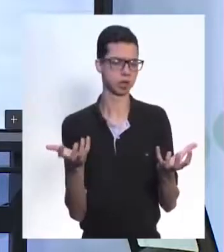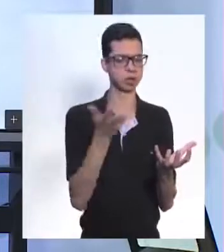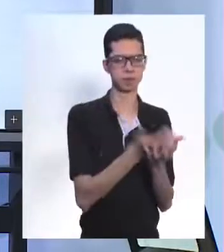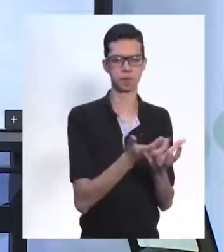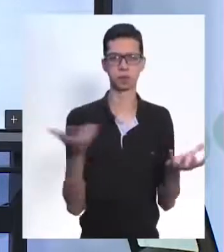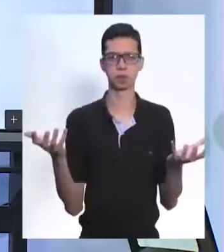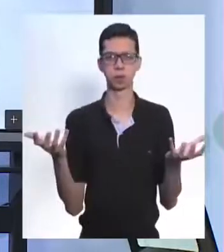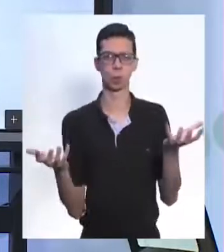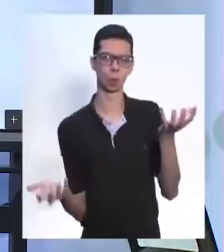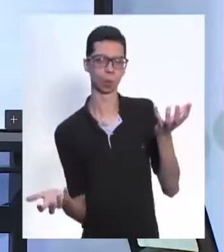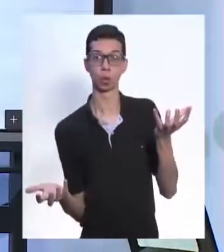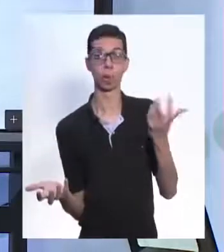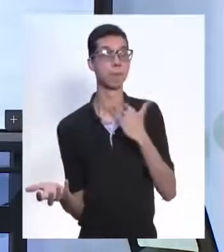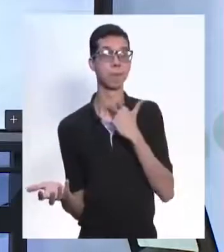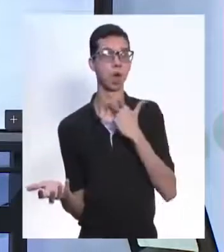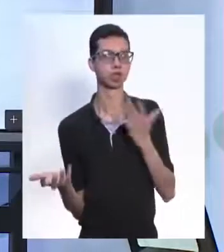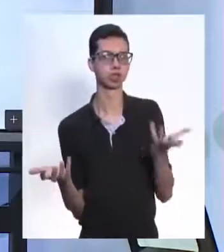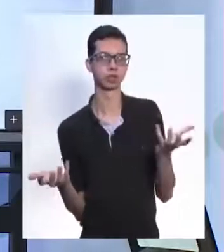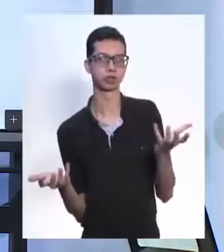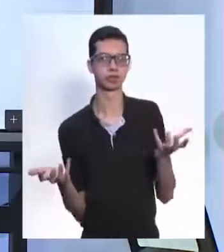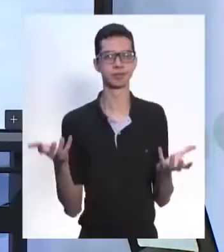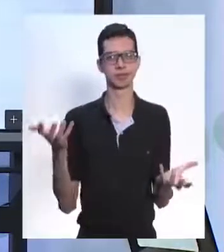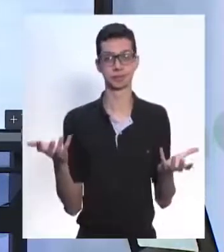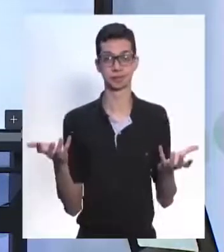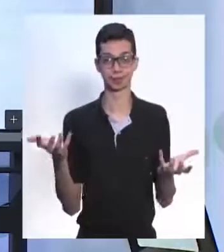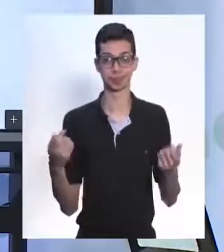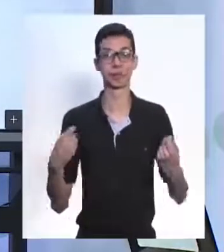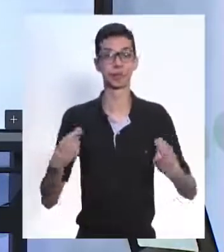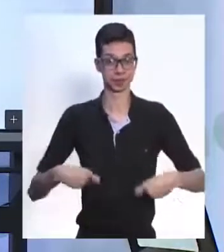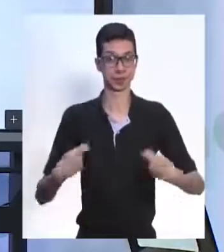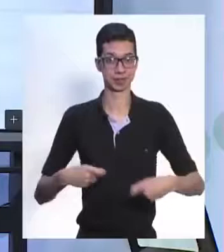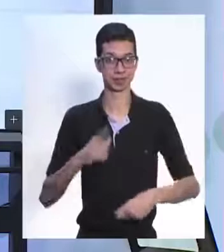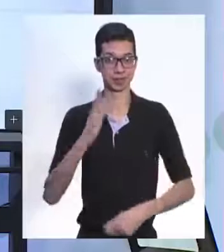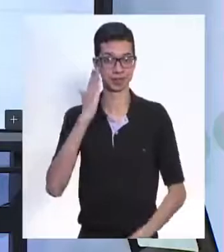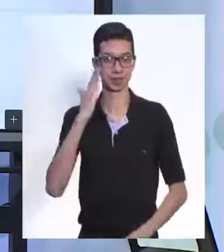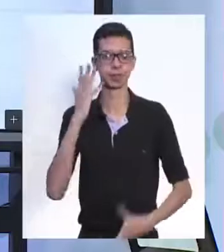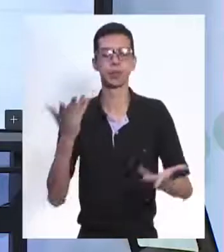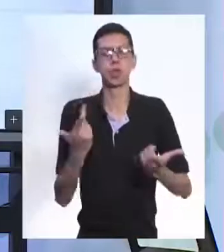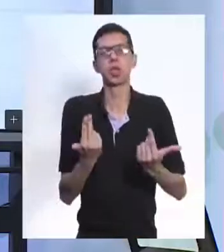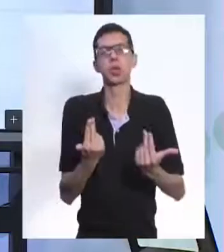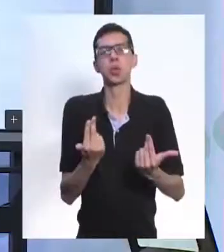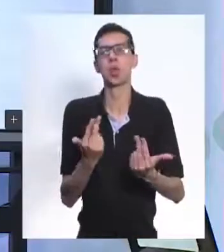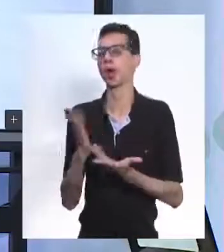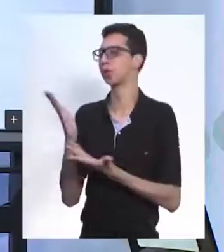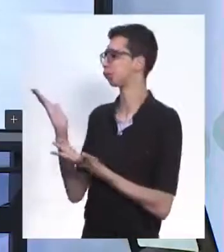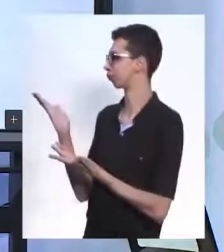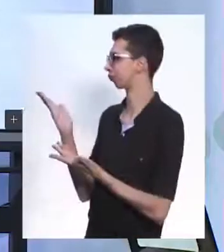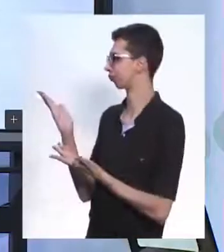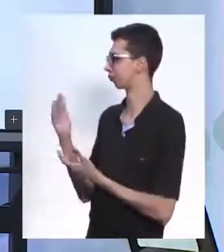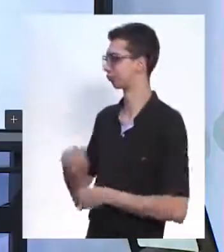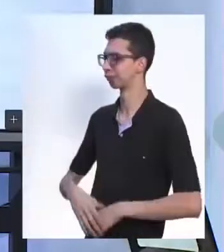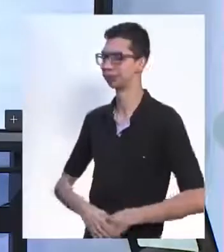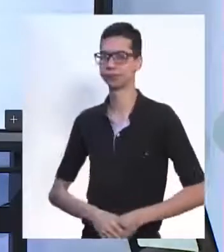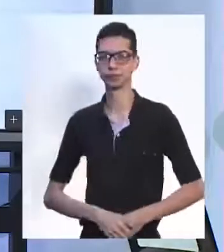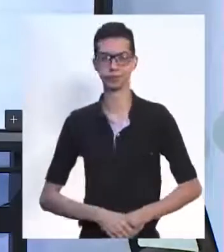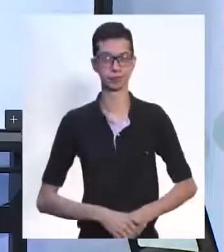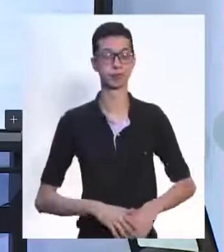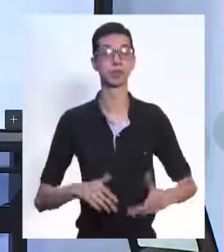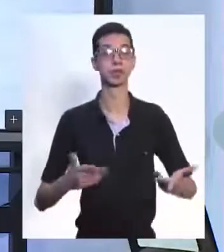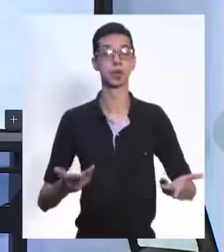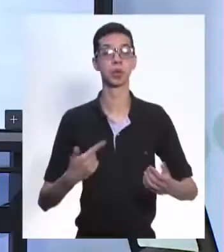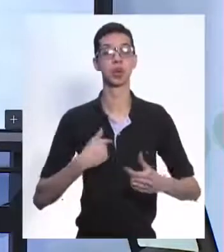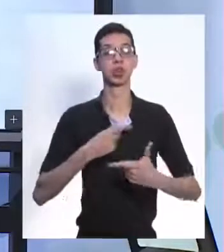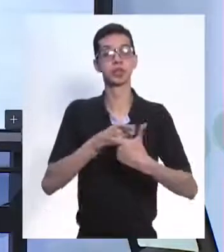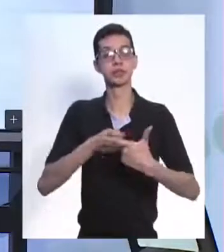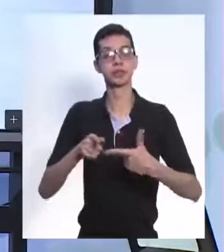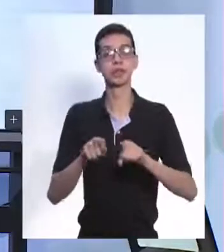com 30, eu divido por 30. Só que o que eu faço de um lado, eu tenho que fazer do outro. Também divido por 30. O que me